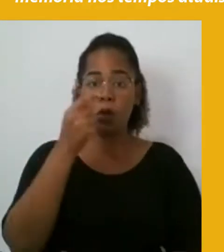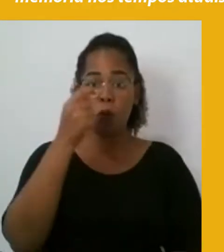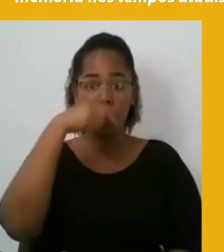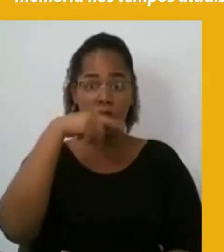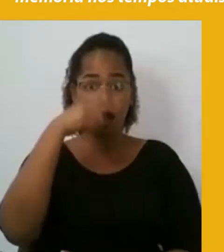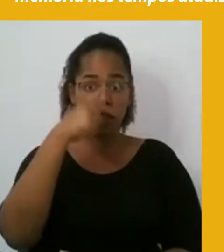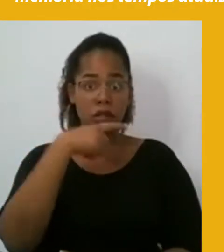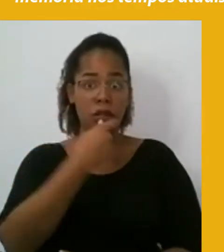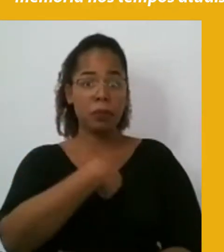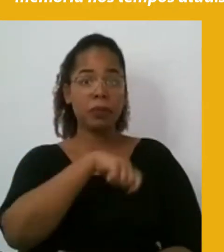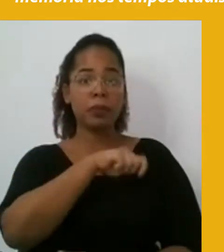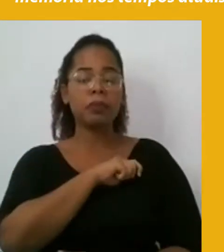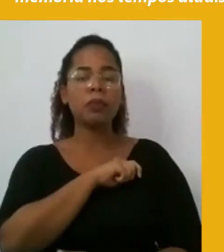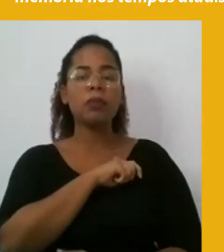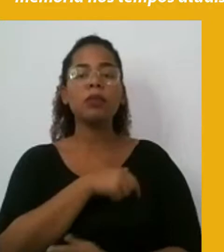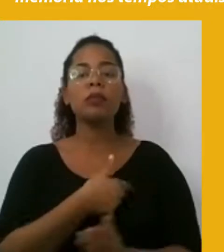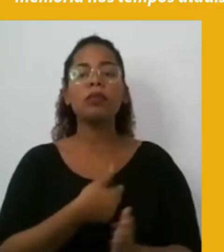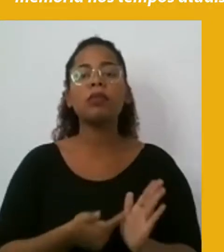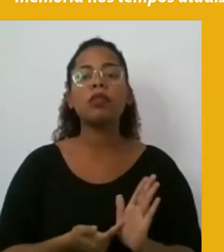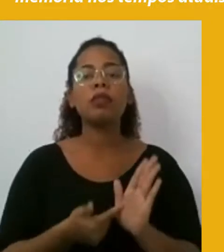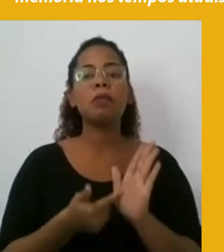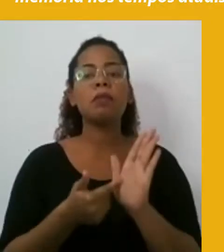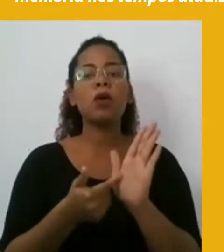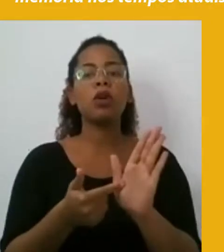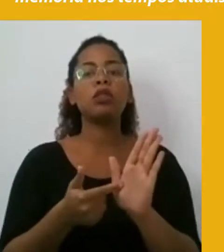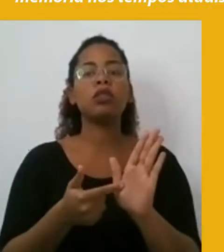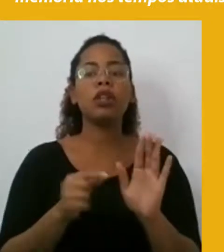como a gente pode, de uma forma mais,